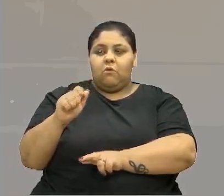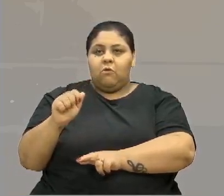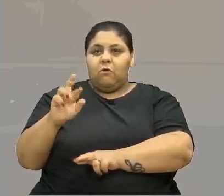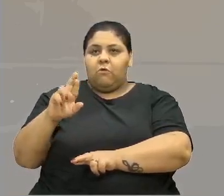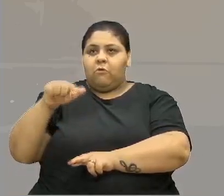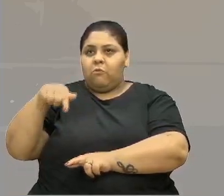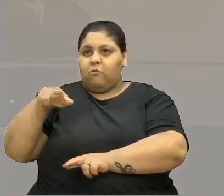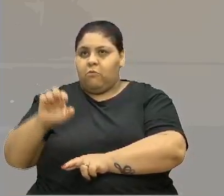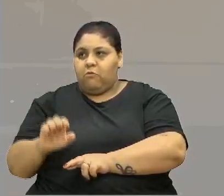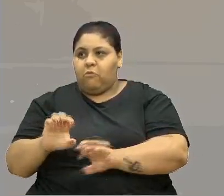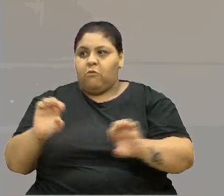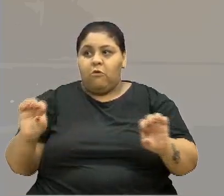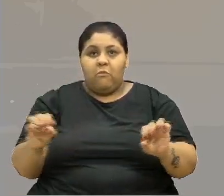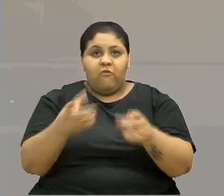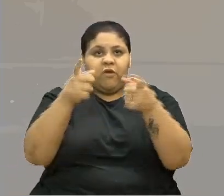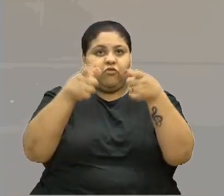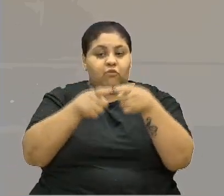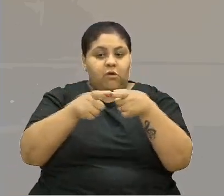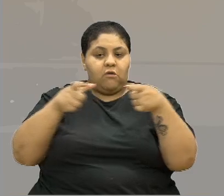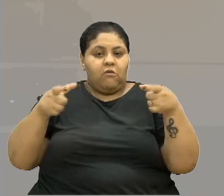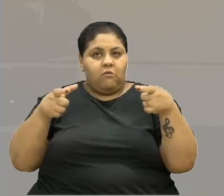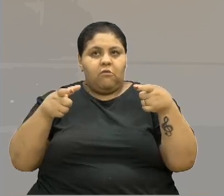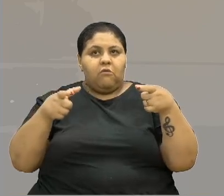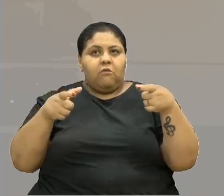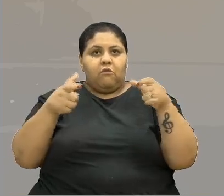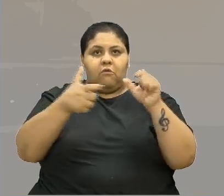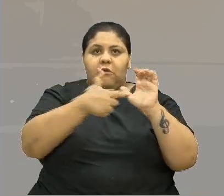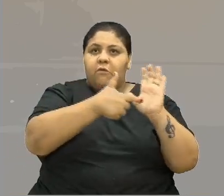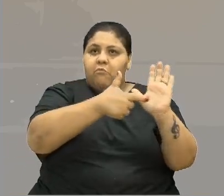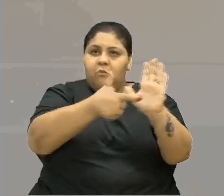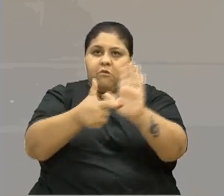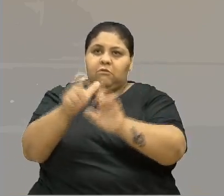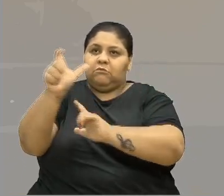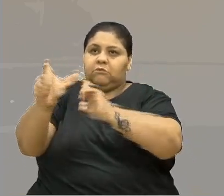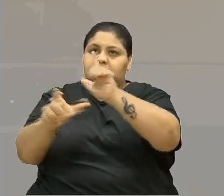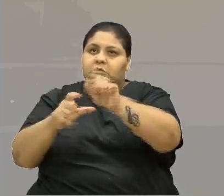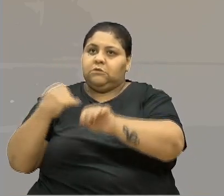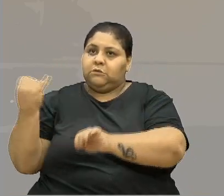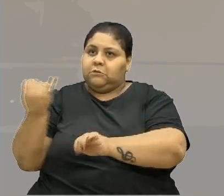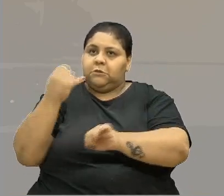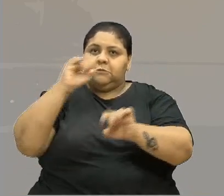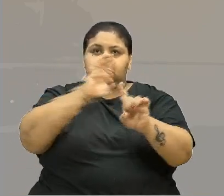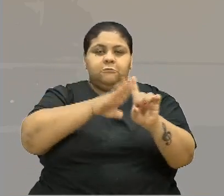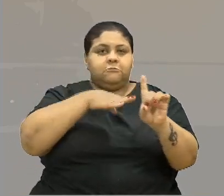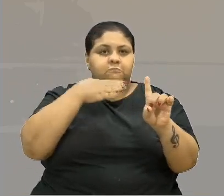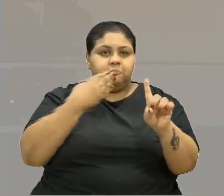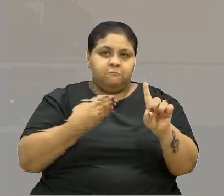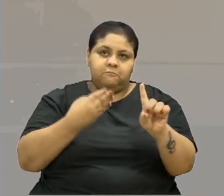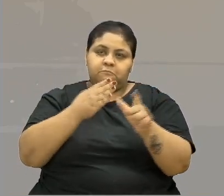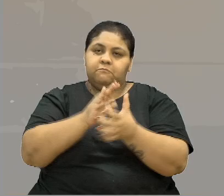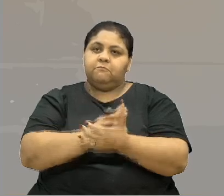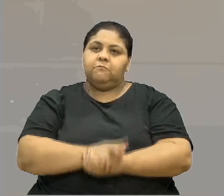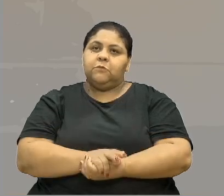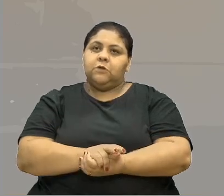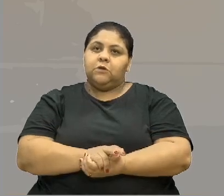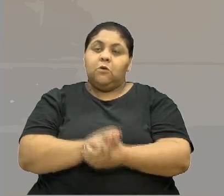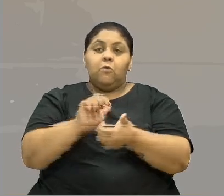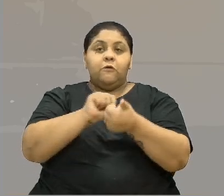um evento grandioso e que figuras importantes vão ser homenageadas. O